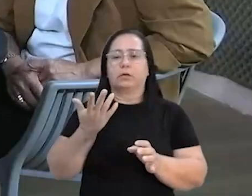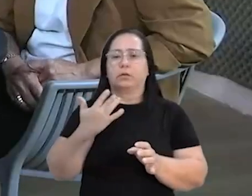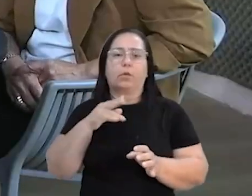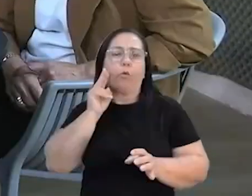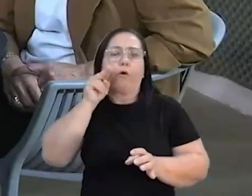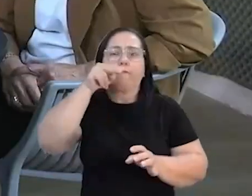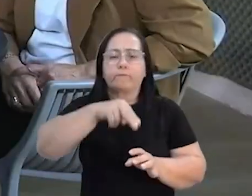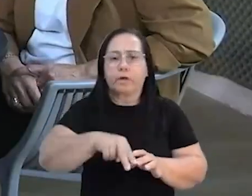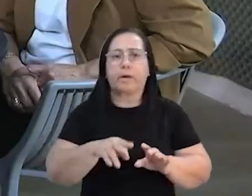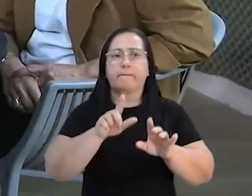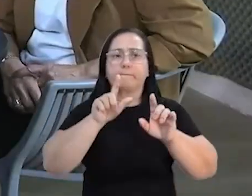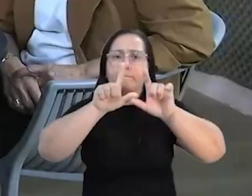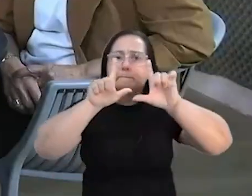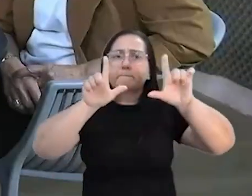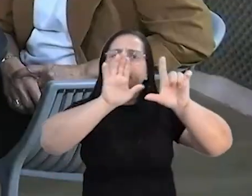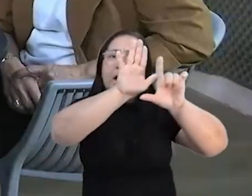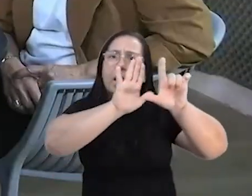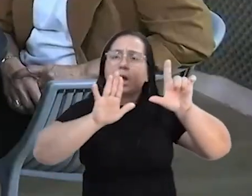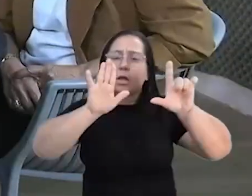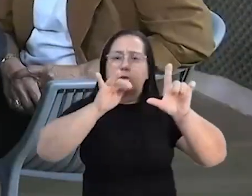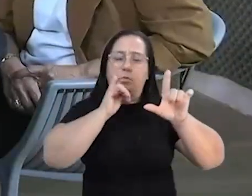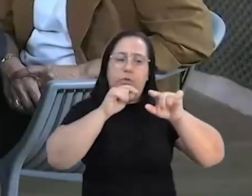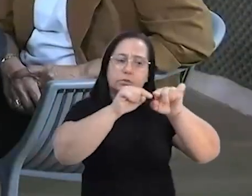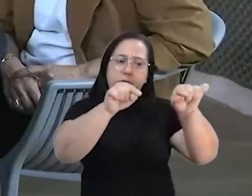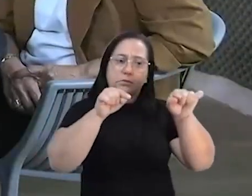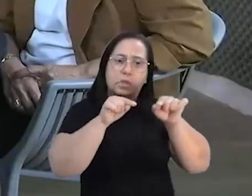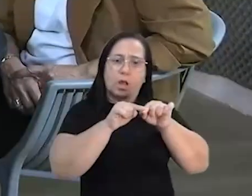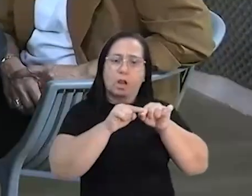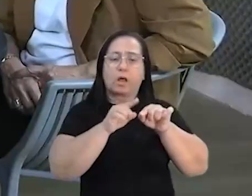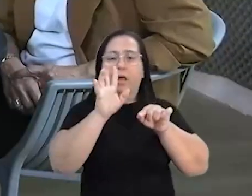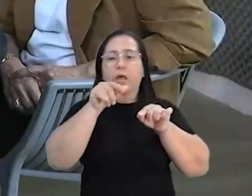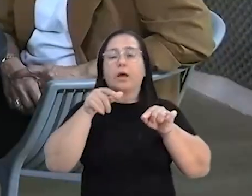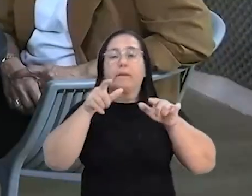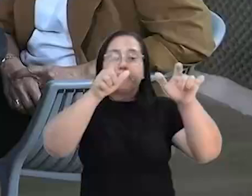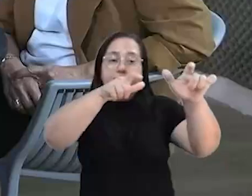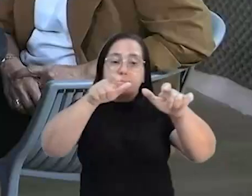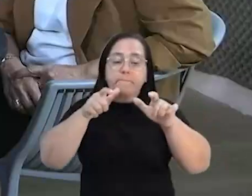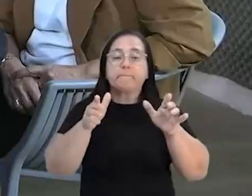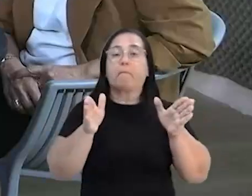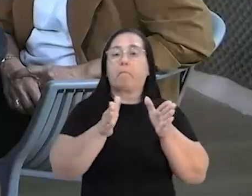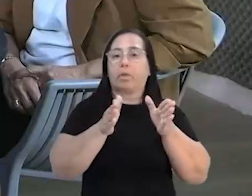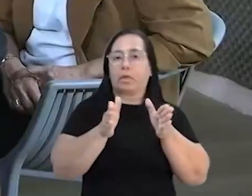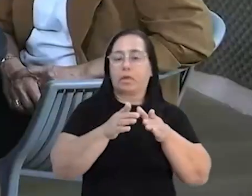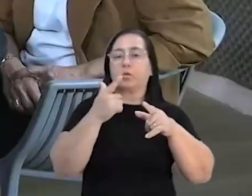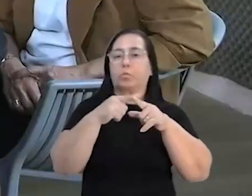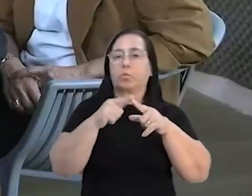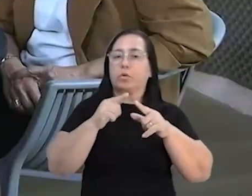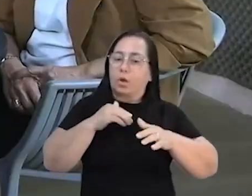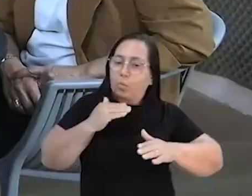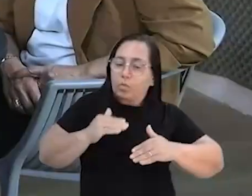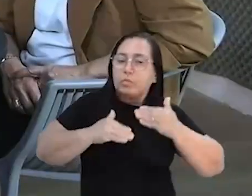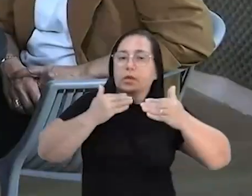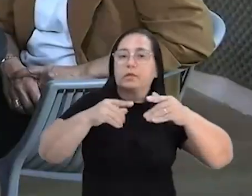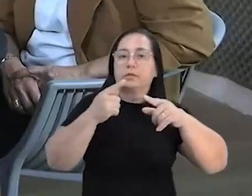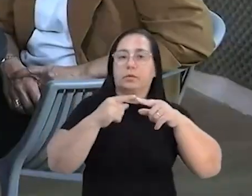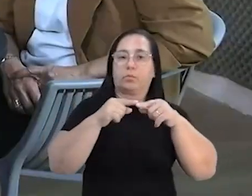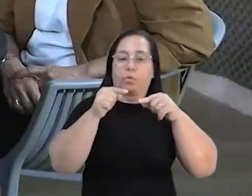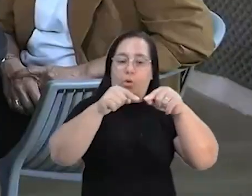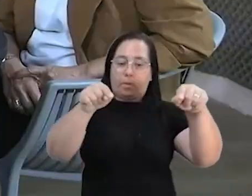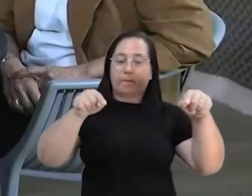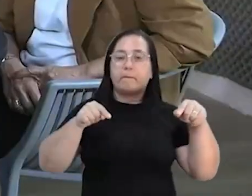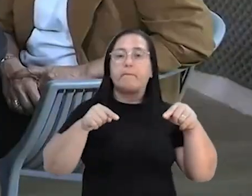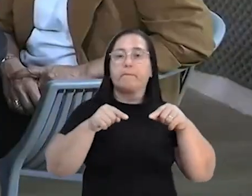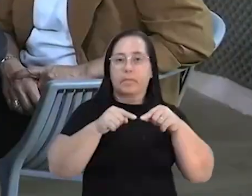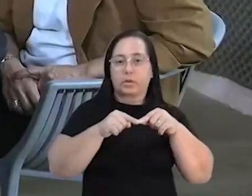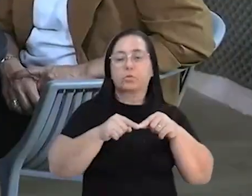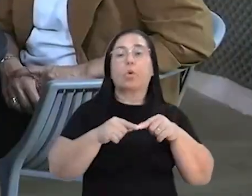divisórias, paredes entre a sala, entre o quarto. E são ambientes pequenos, que isso é uma tendência, porque o metro quadrado é caríssimo